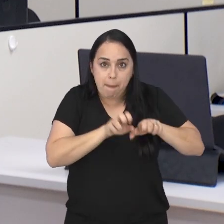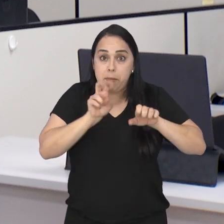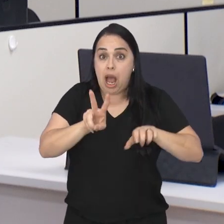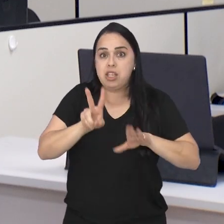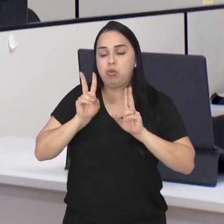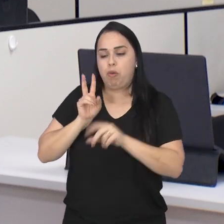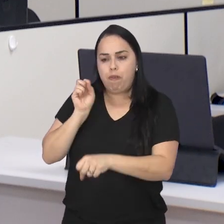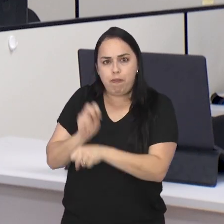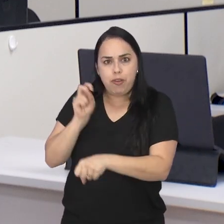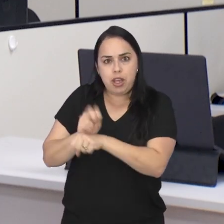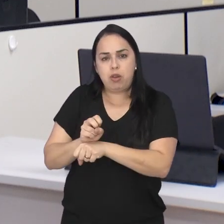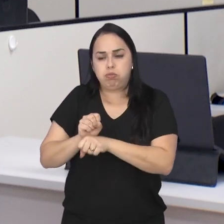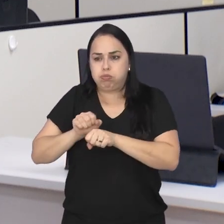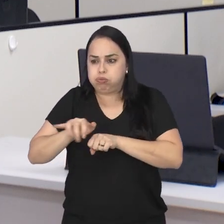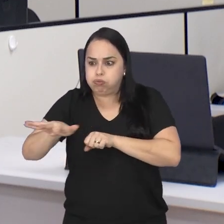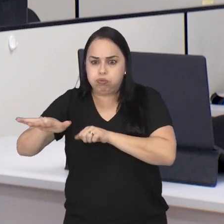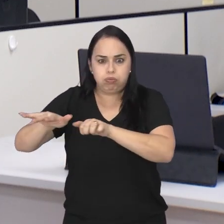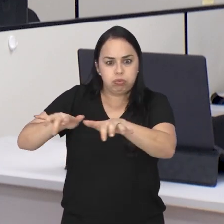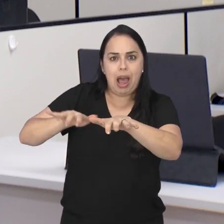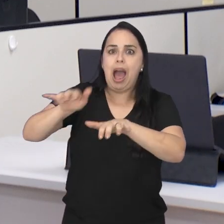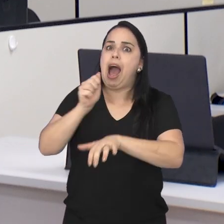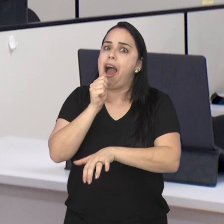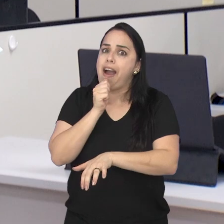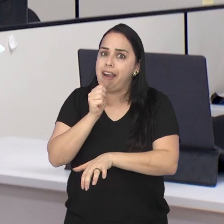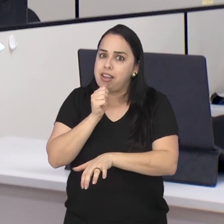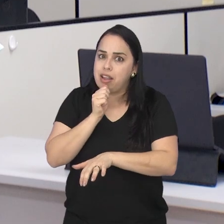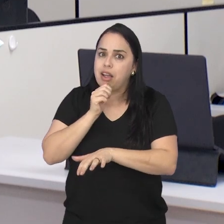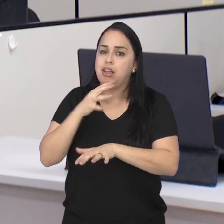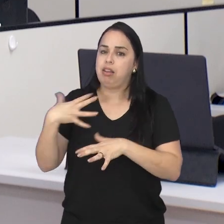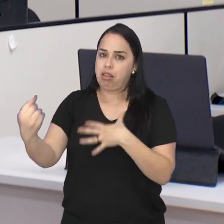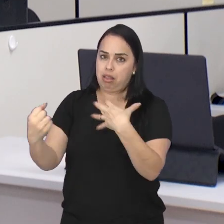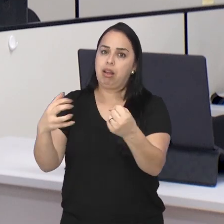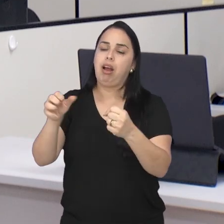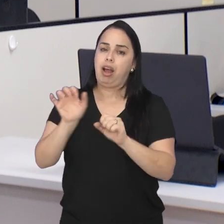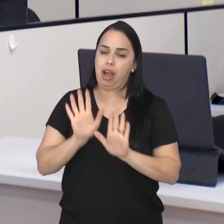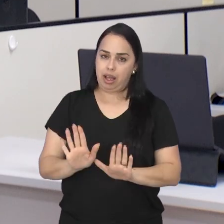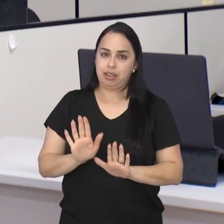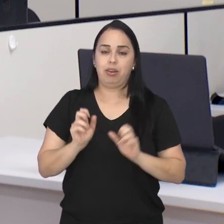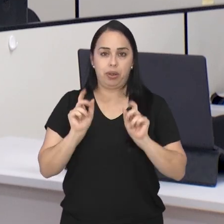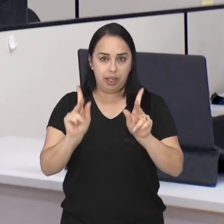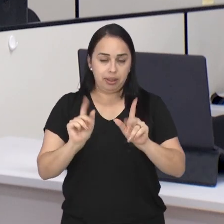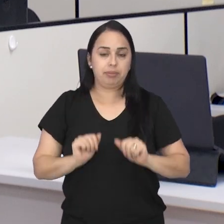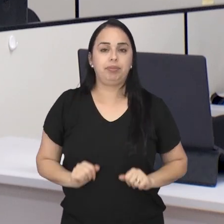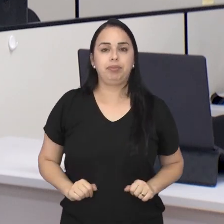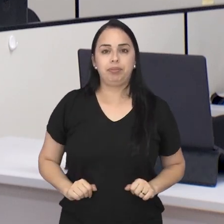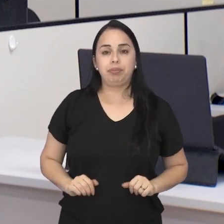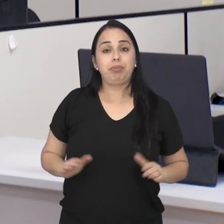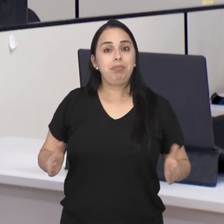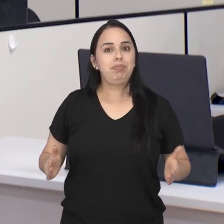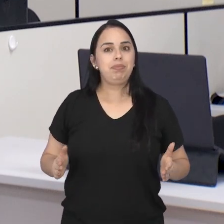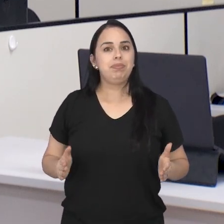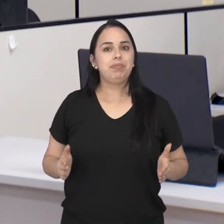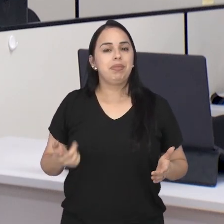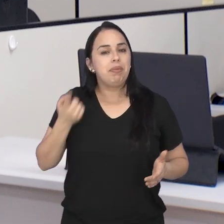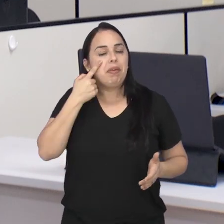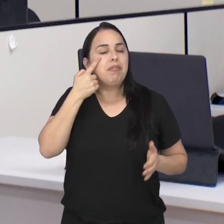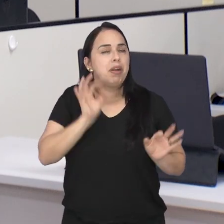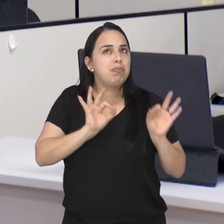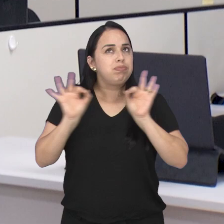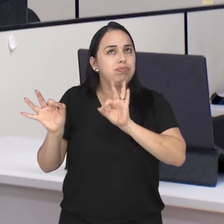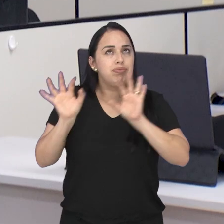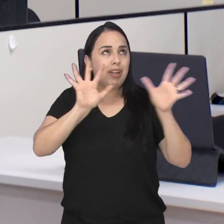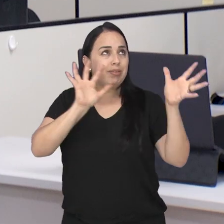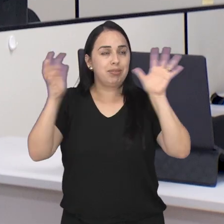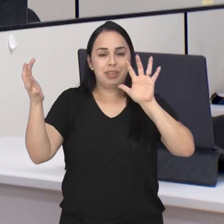o vírus continua circulando e os casos da doença ainda afetam a população tá bom pessoal E chegou a hora da gente